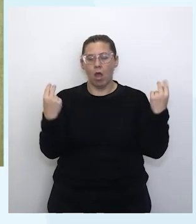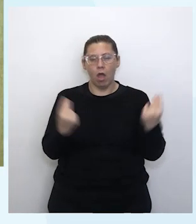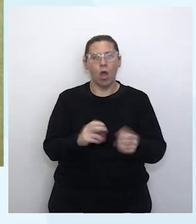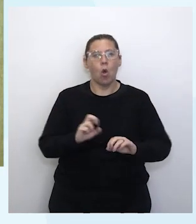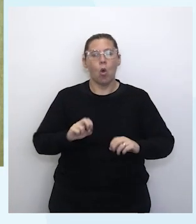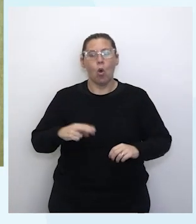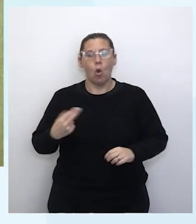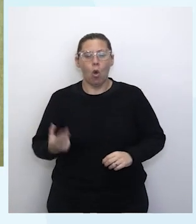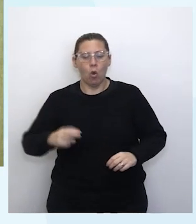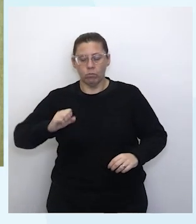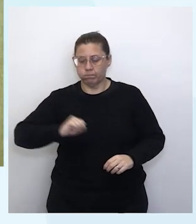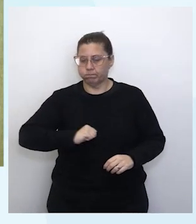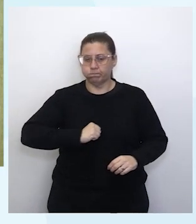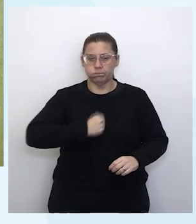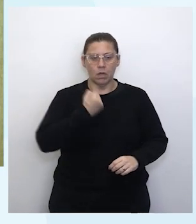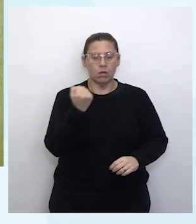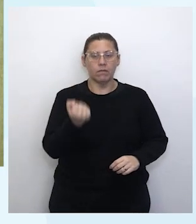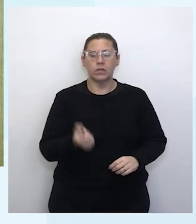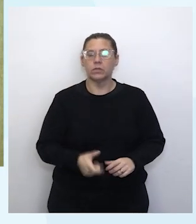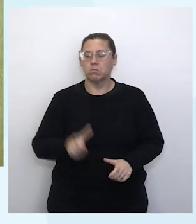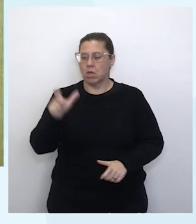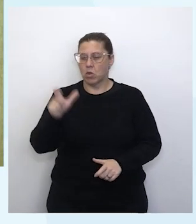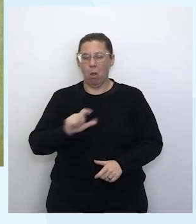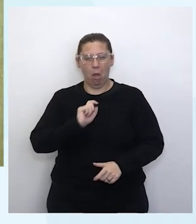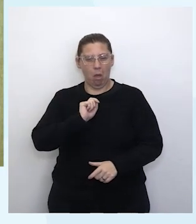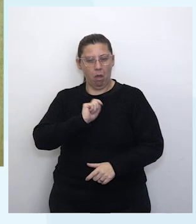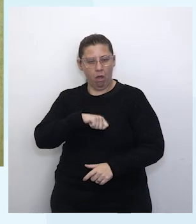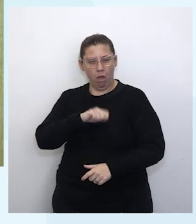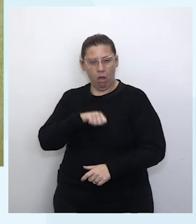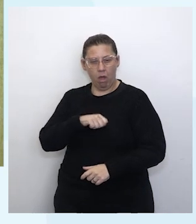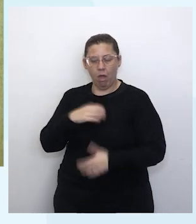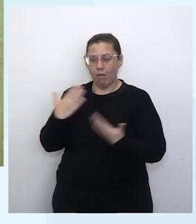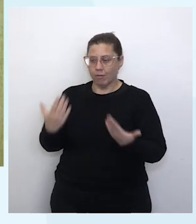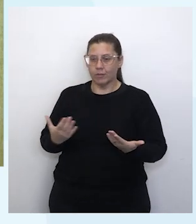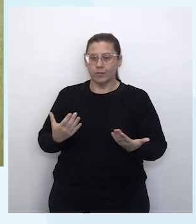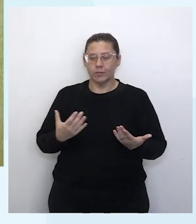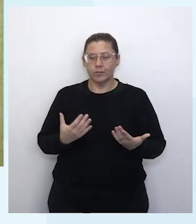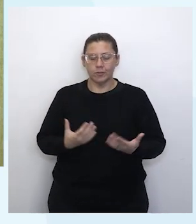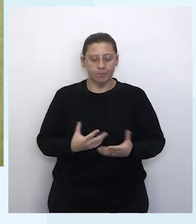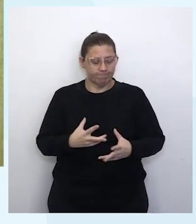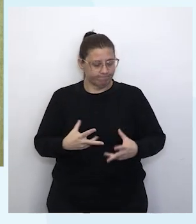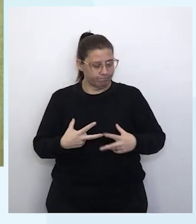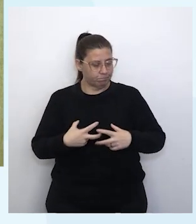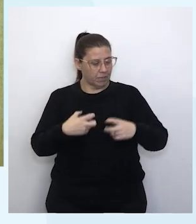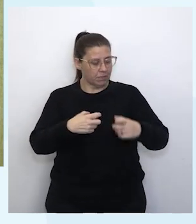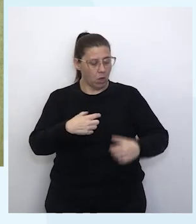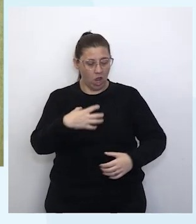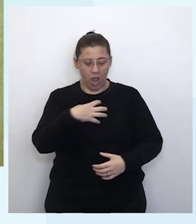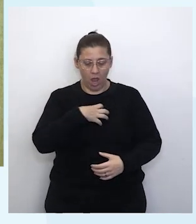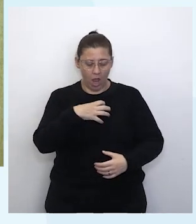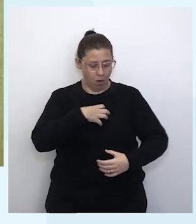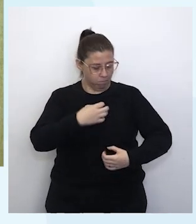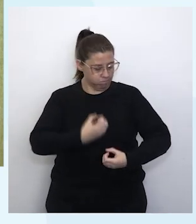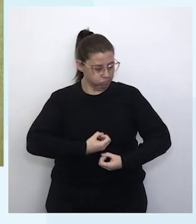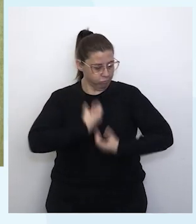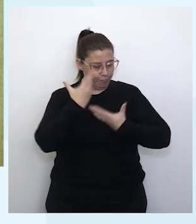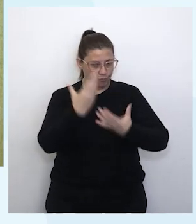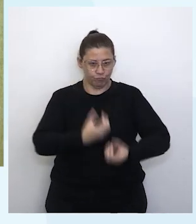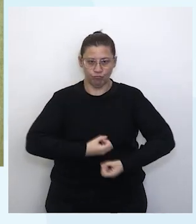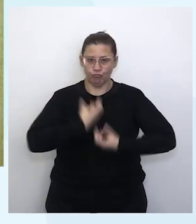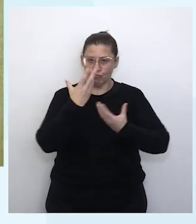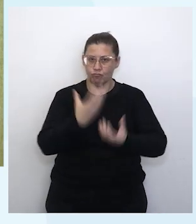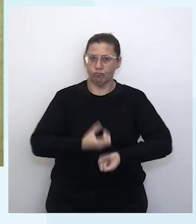ponto de ficar com raiva do vilão, ele estava num processo de catarse, onde ele colocava para fora todas essas emoções,